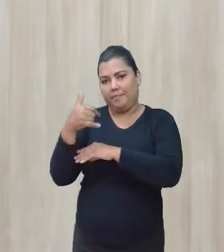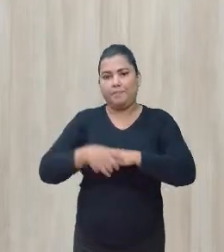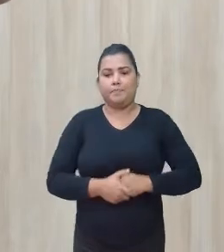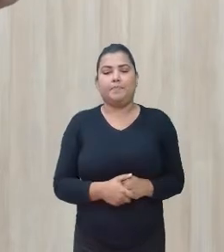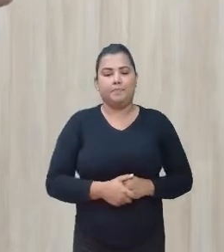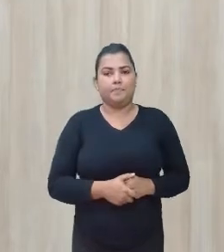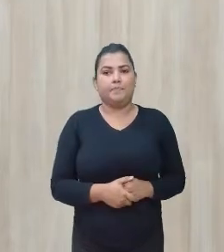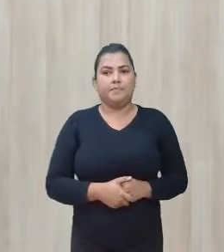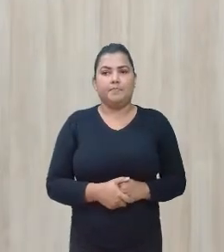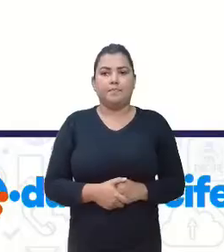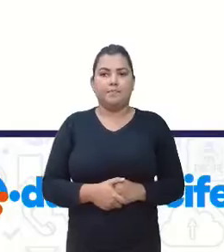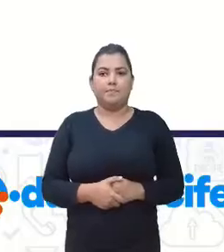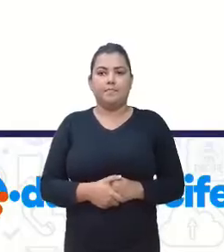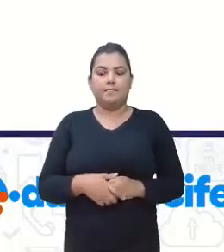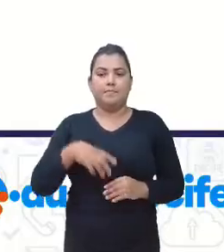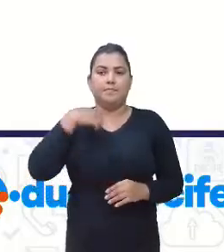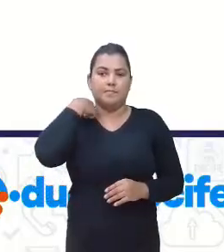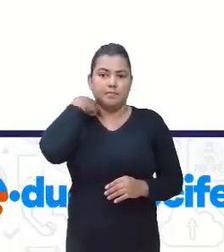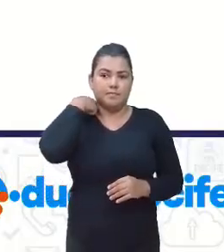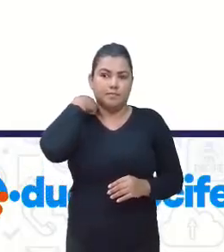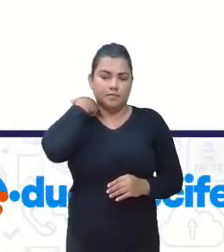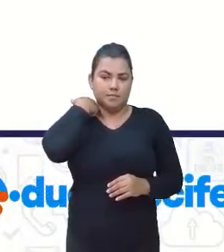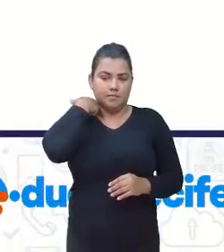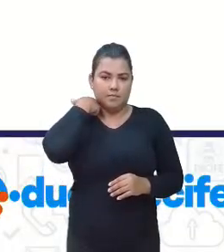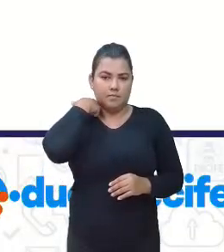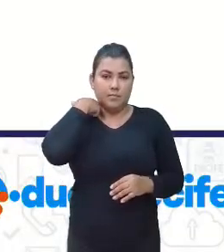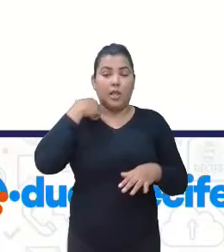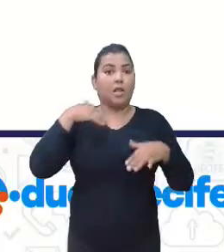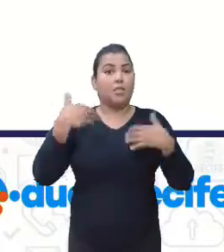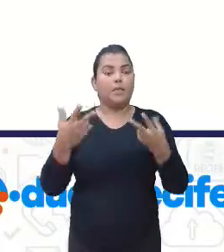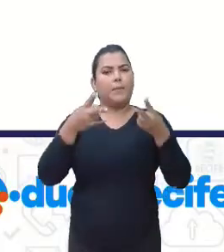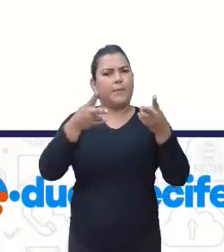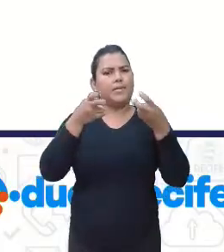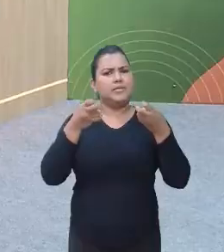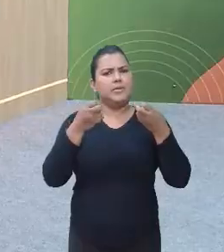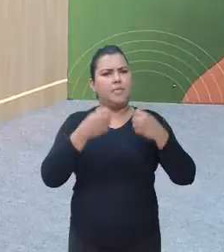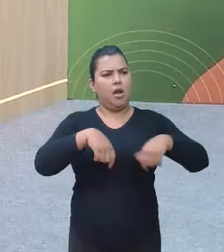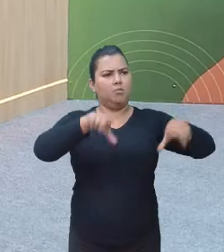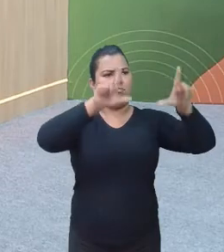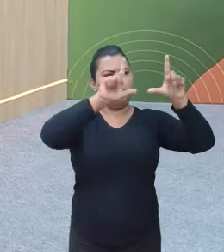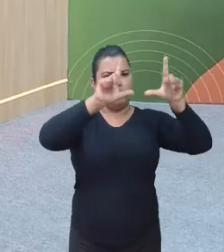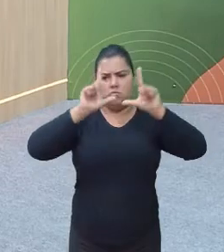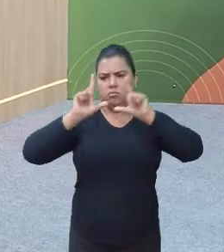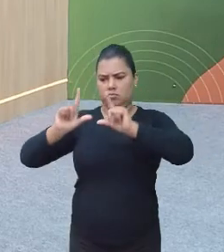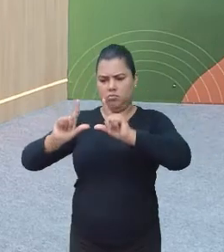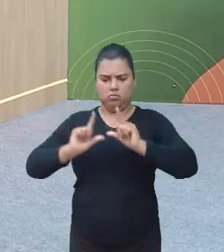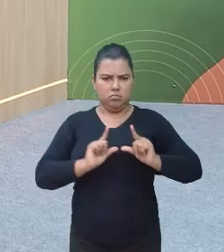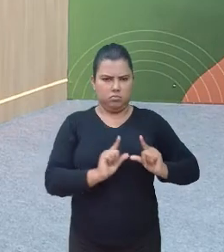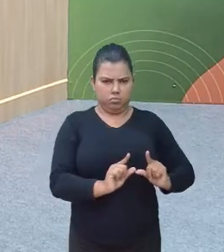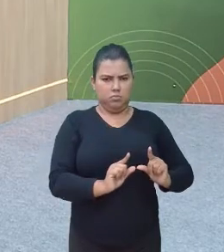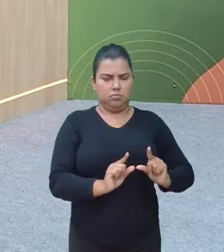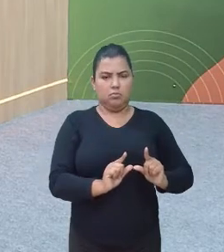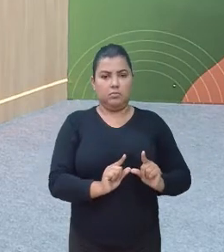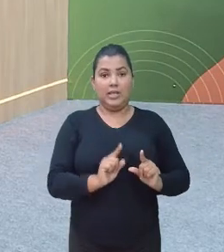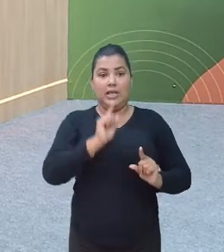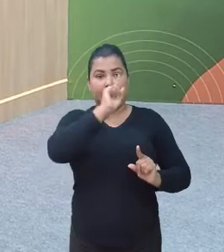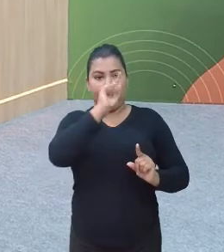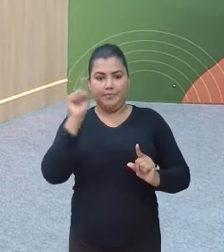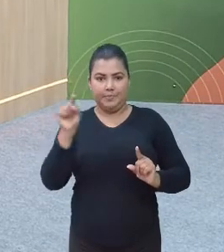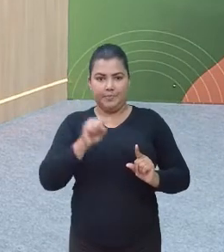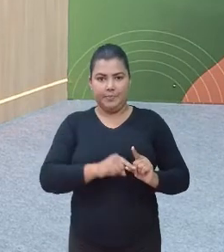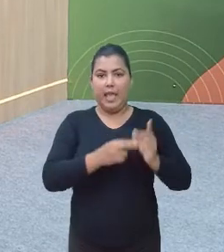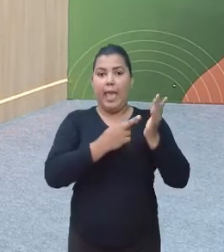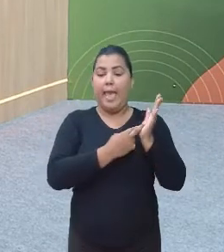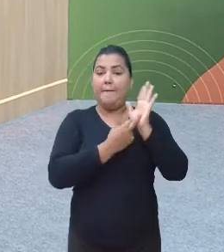Vamos analisar aqui. Então, você percebe que essas três cenas, essas três situações, elas representam